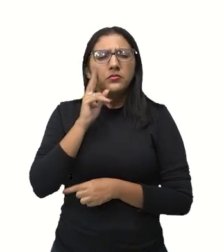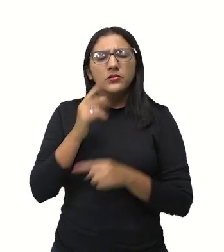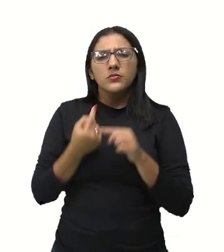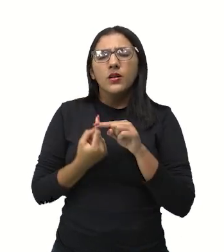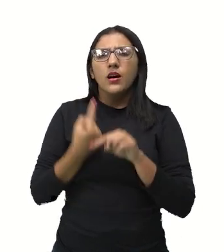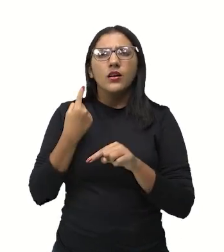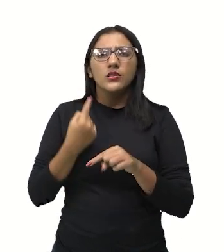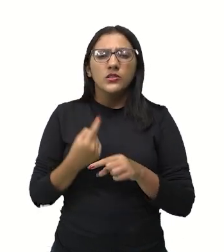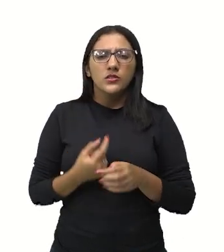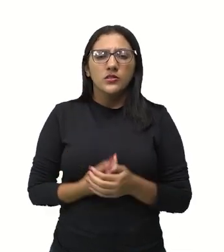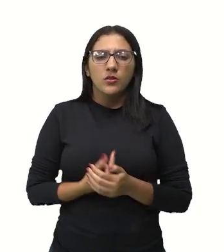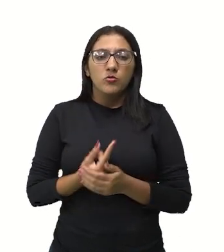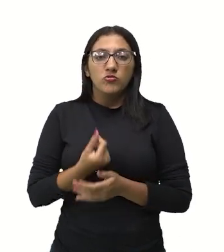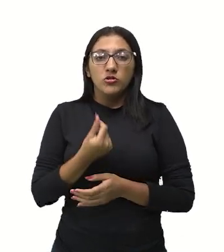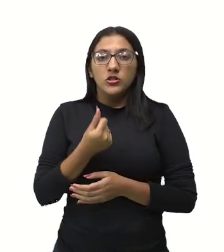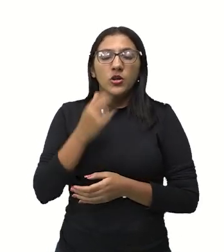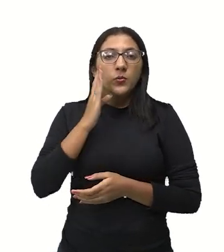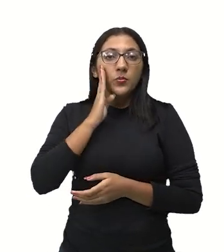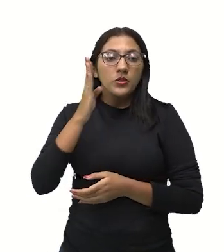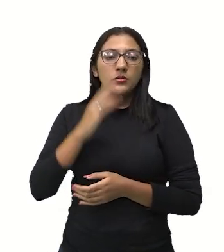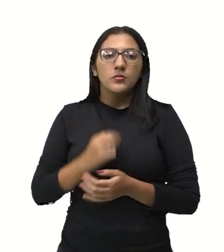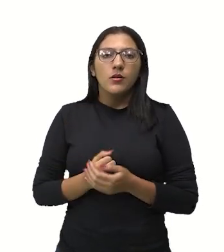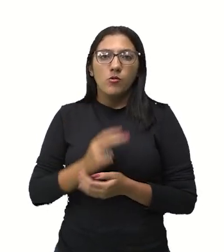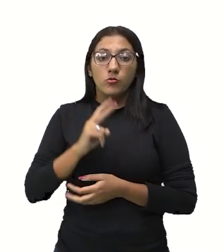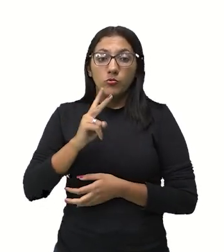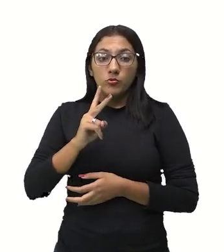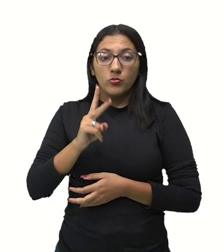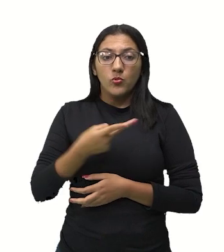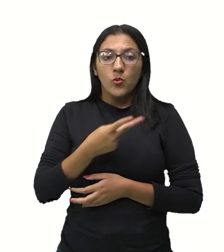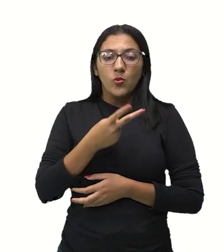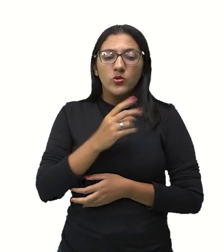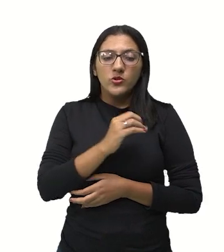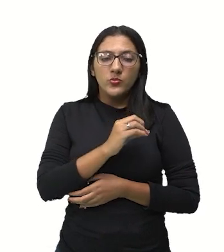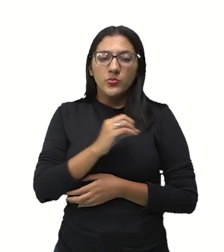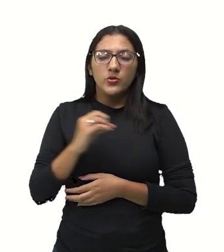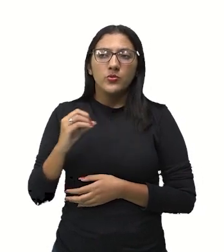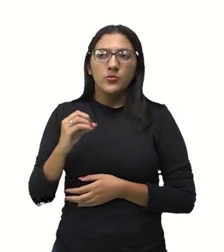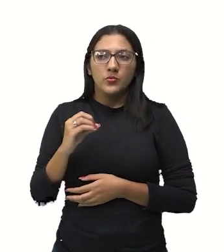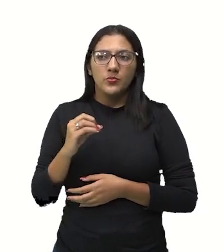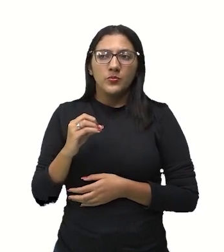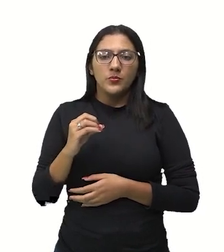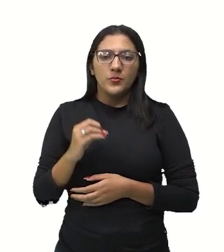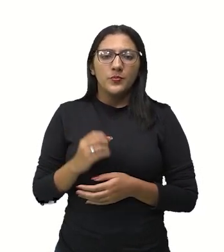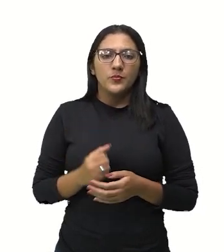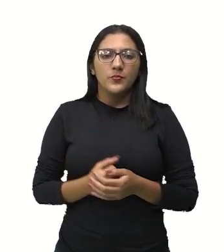capital é 2.000. Lembra do enunciado?